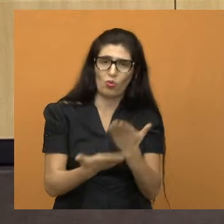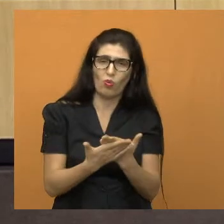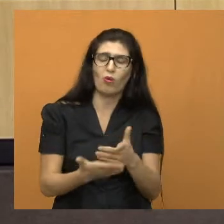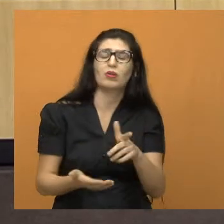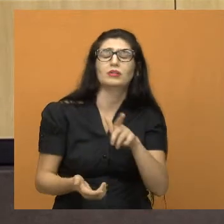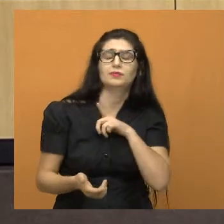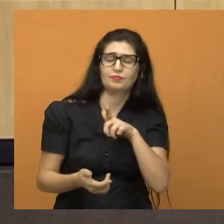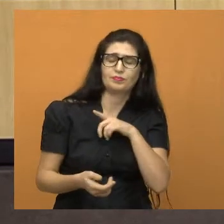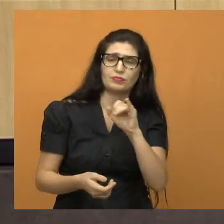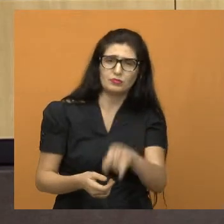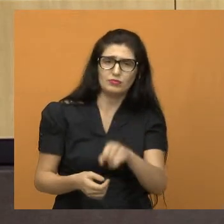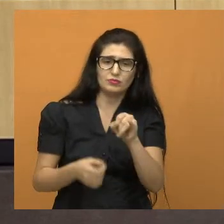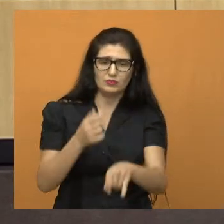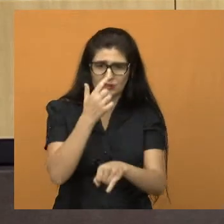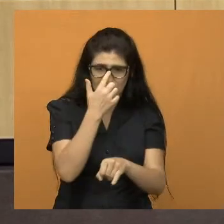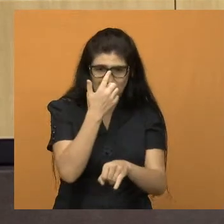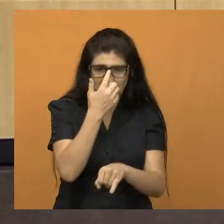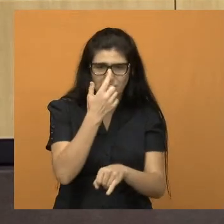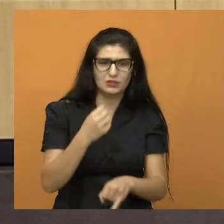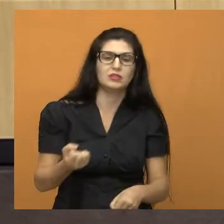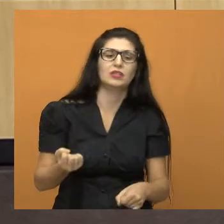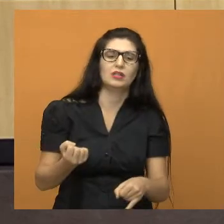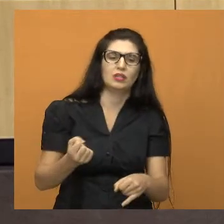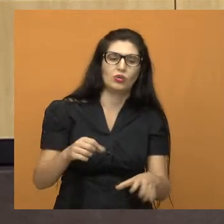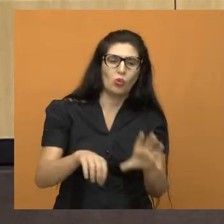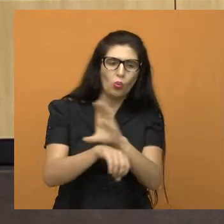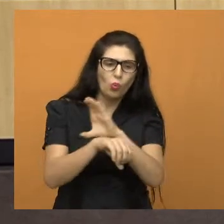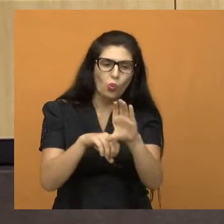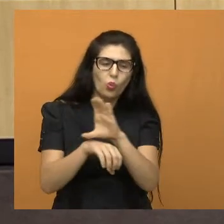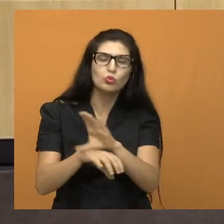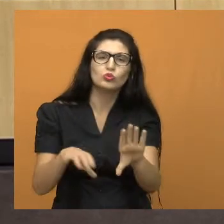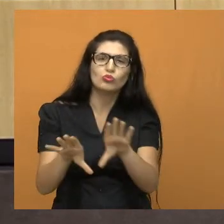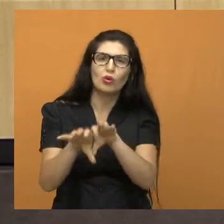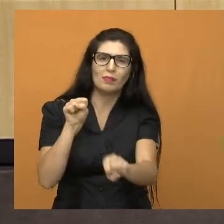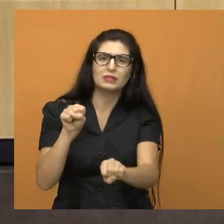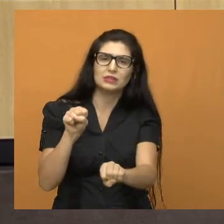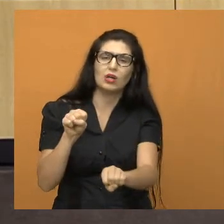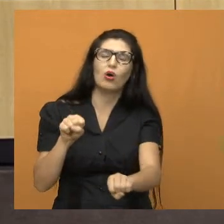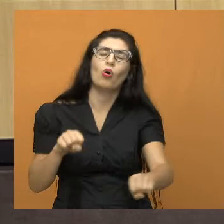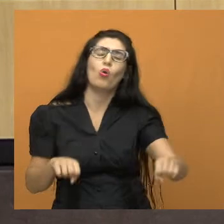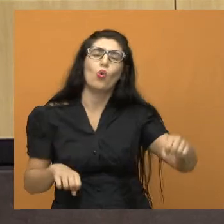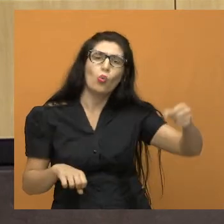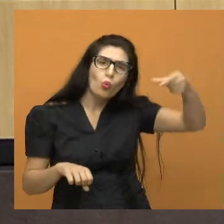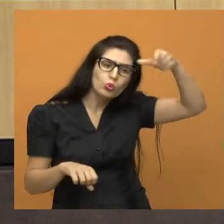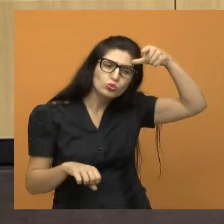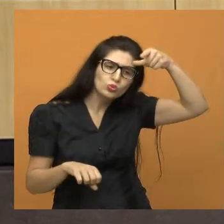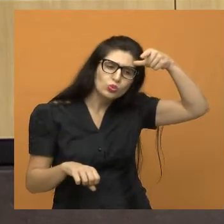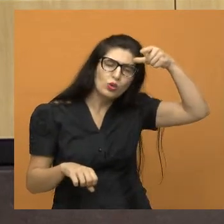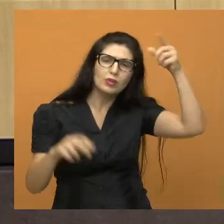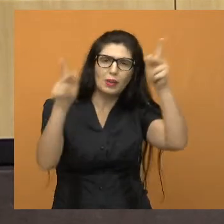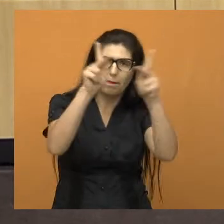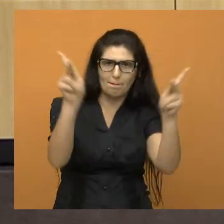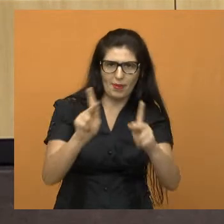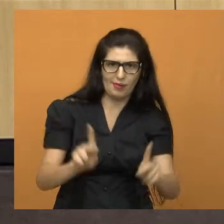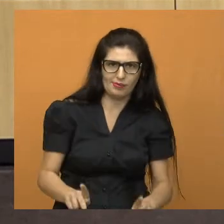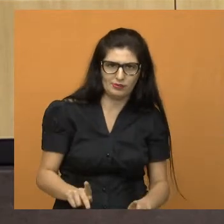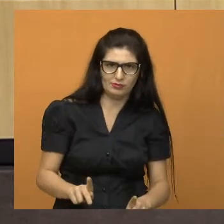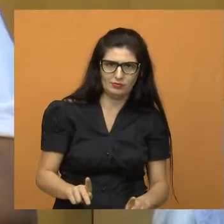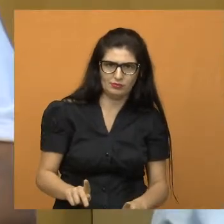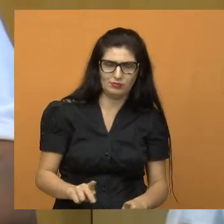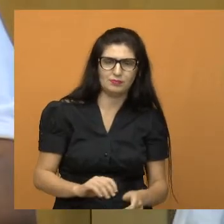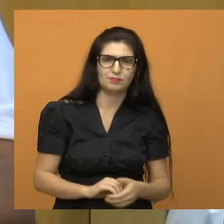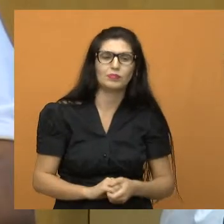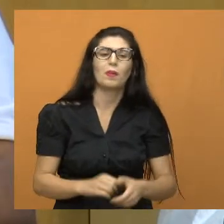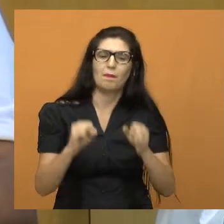fornecer uma formação para os educadores sobre a cultura da paz, a não violência. Então, se precisar só entrar